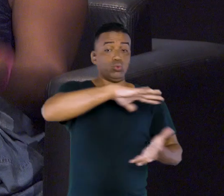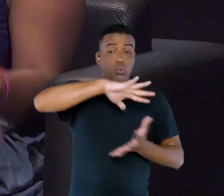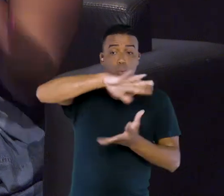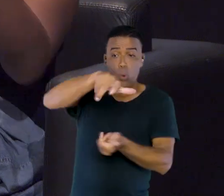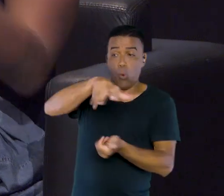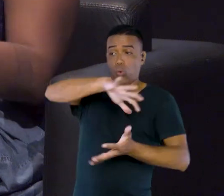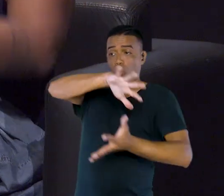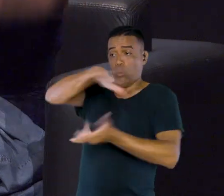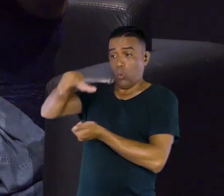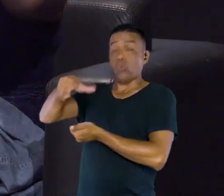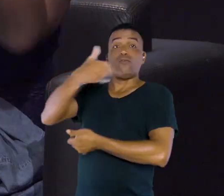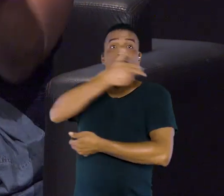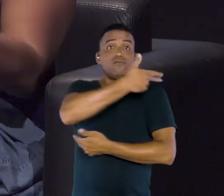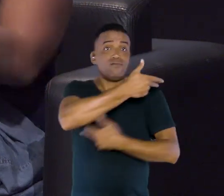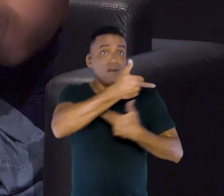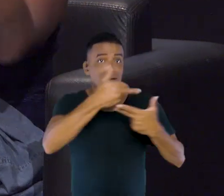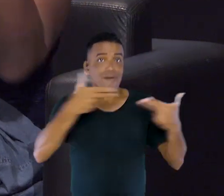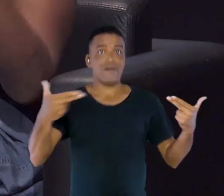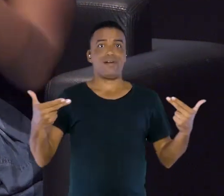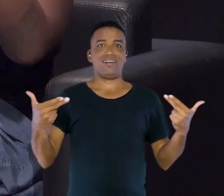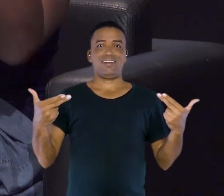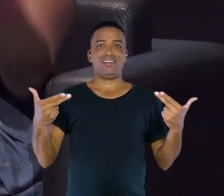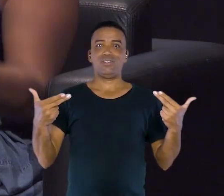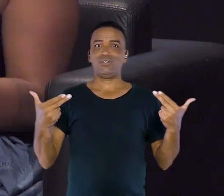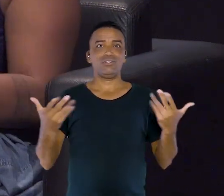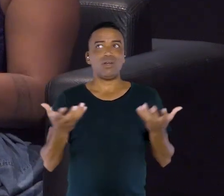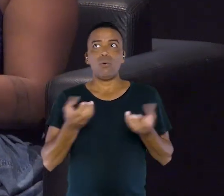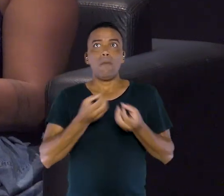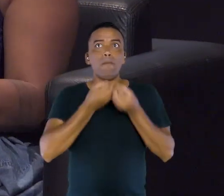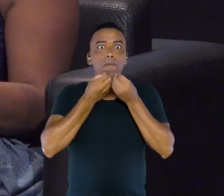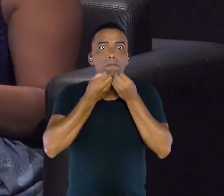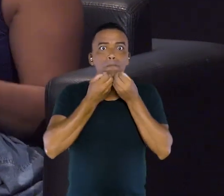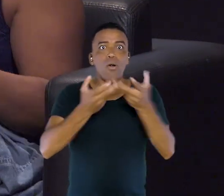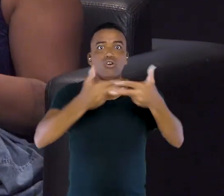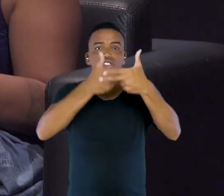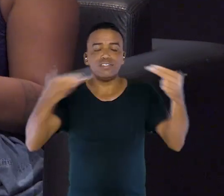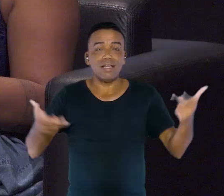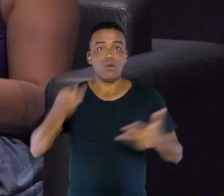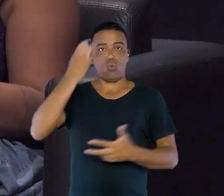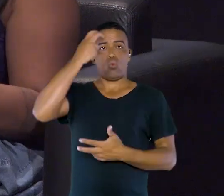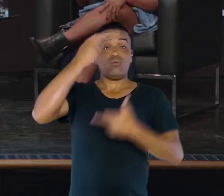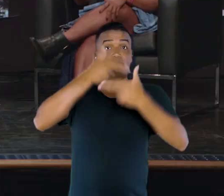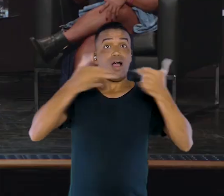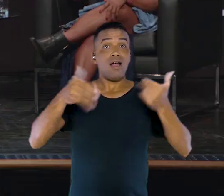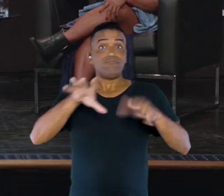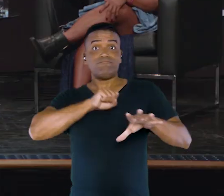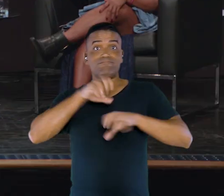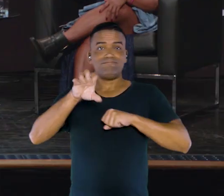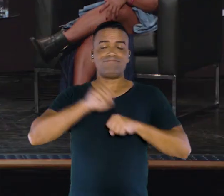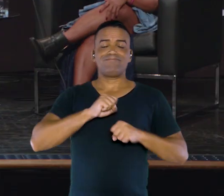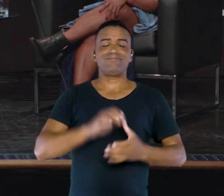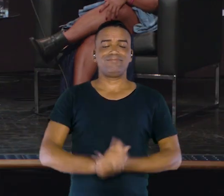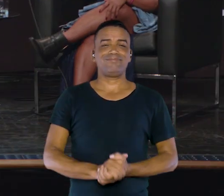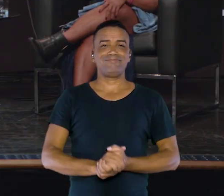outros mundos com muita riqueza, com muita diversidade.